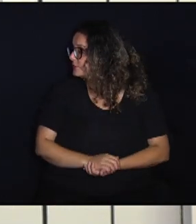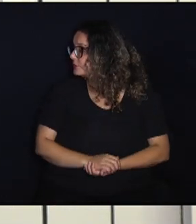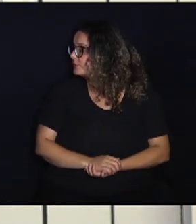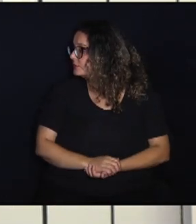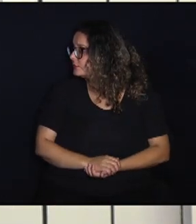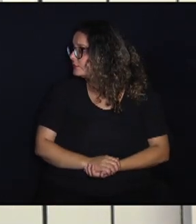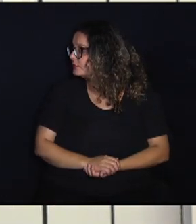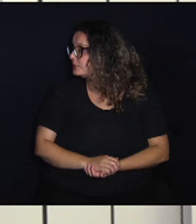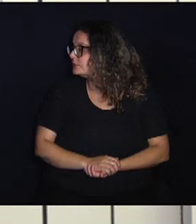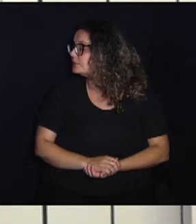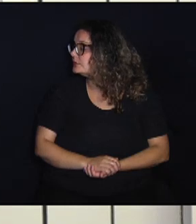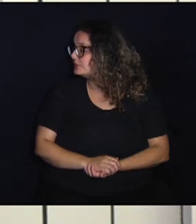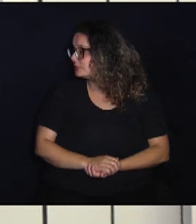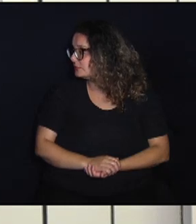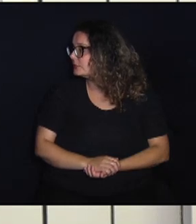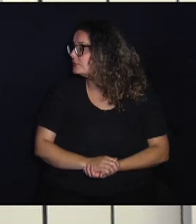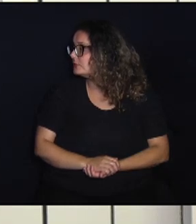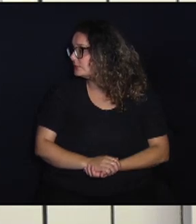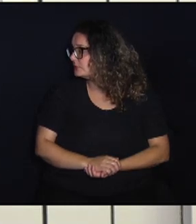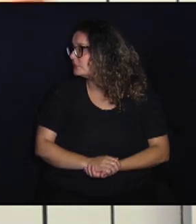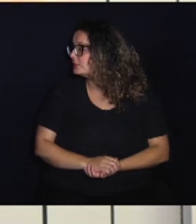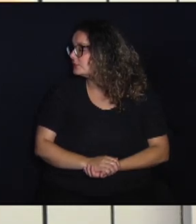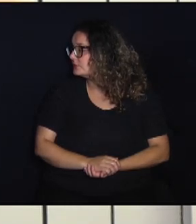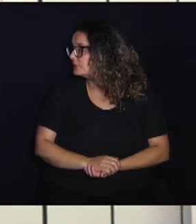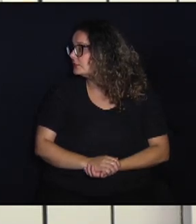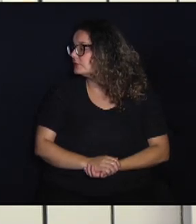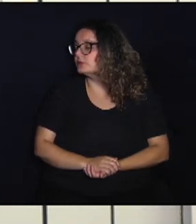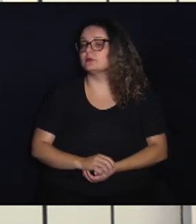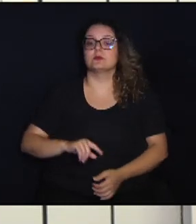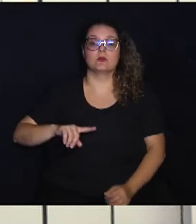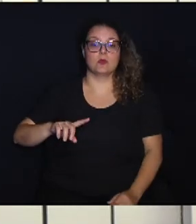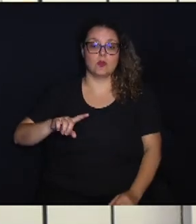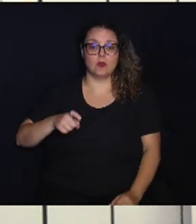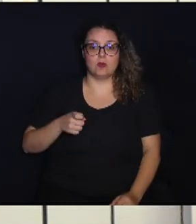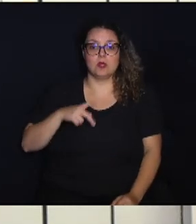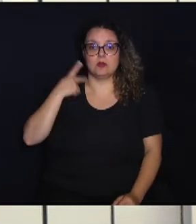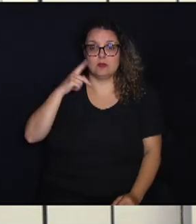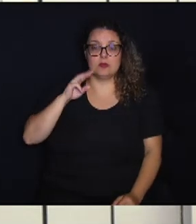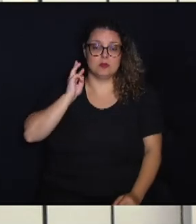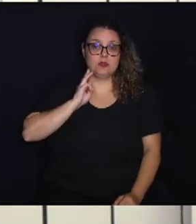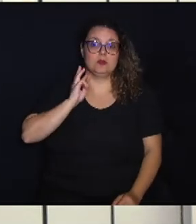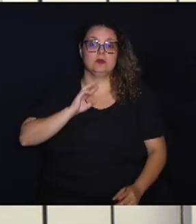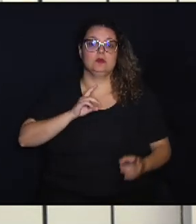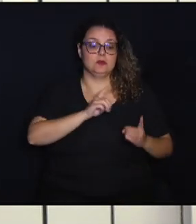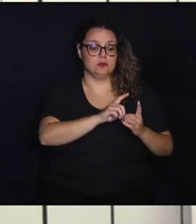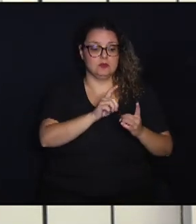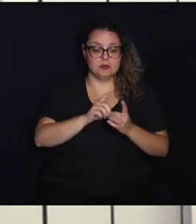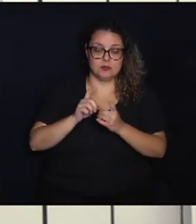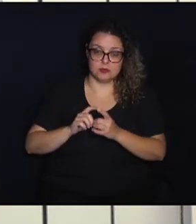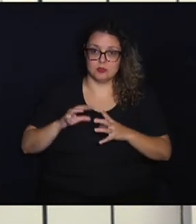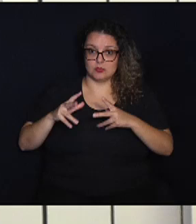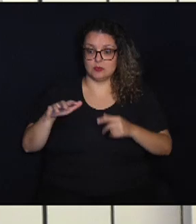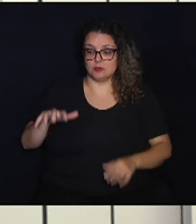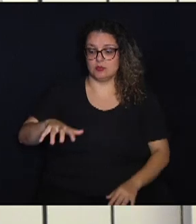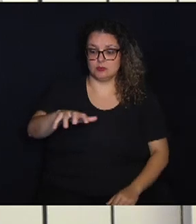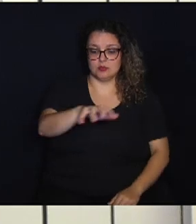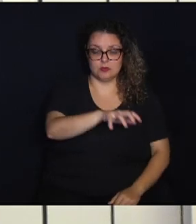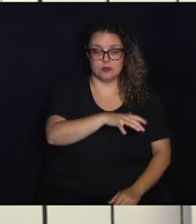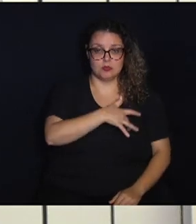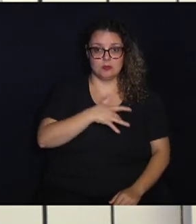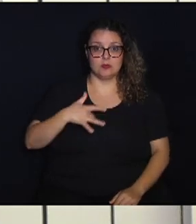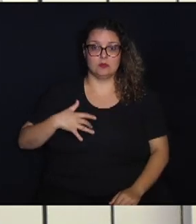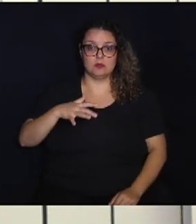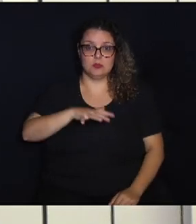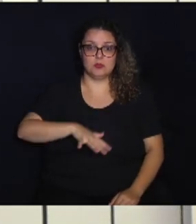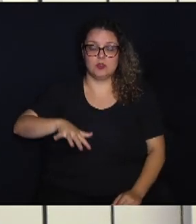campinas.sp.leg.br. O site está aqui embaixo da sua tela. O ex-vereador Cecílio Santos contemplou todos os centros de saúde da